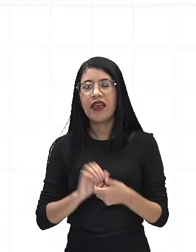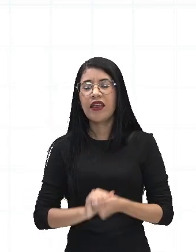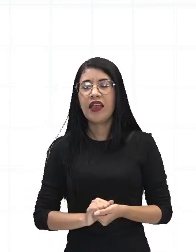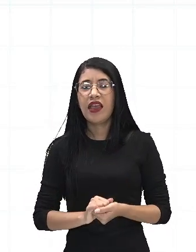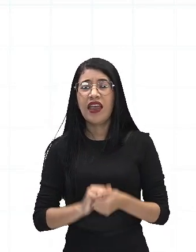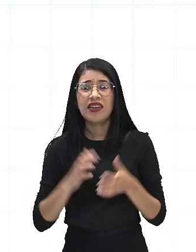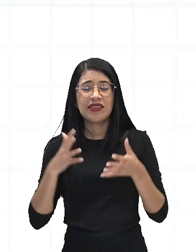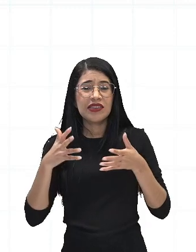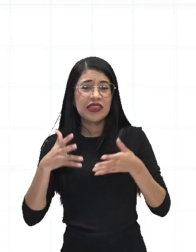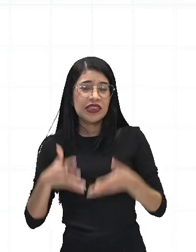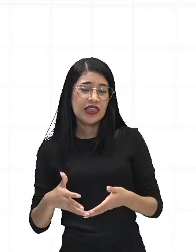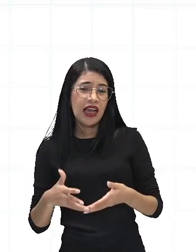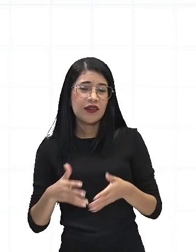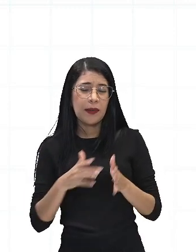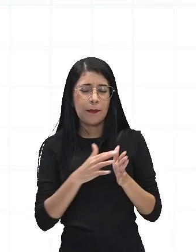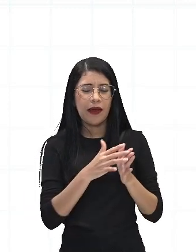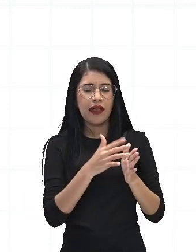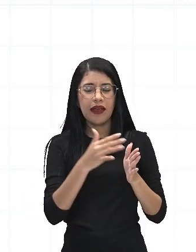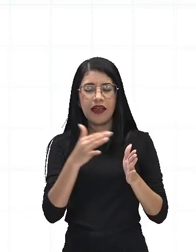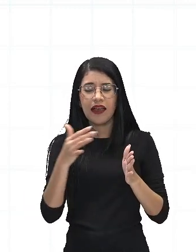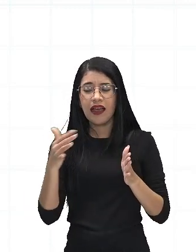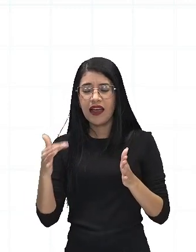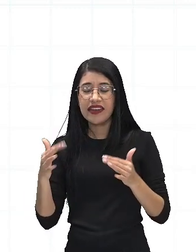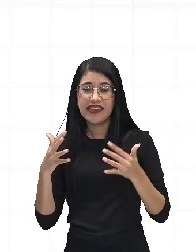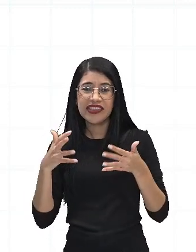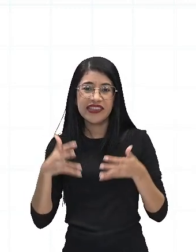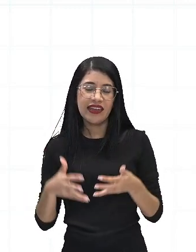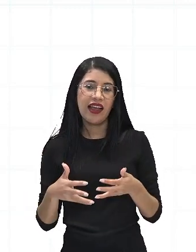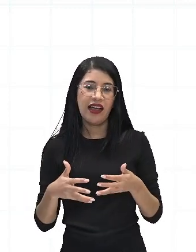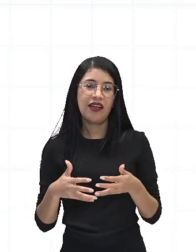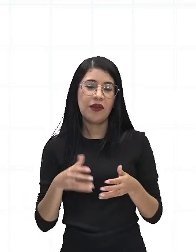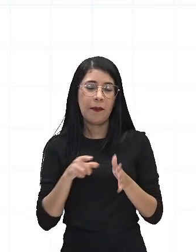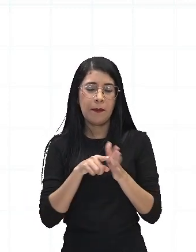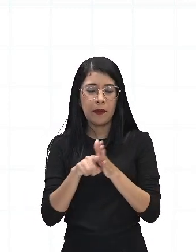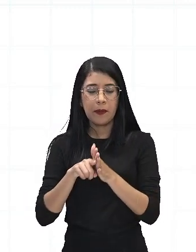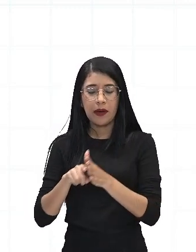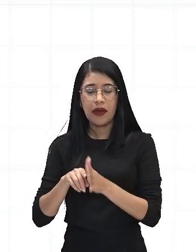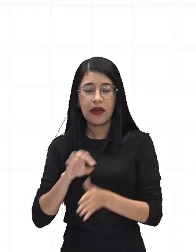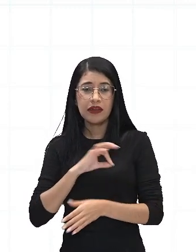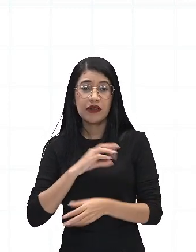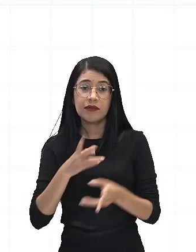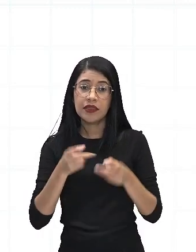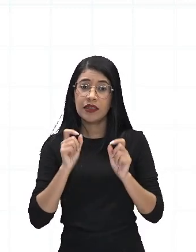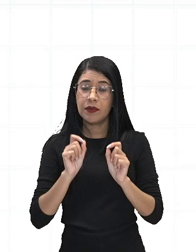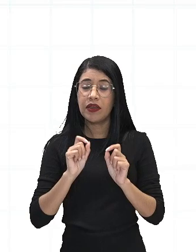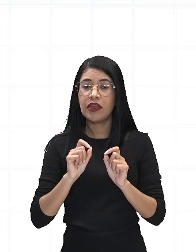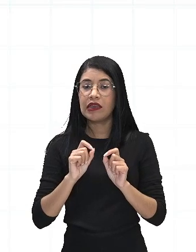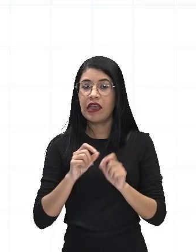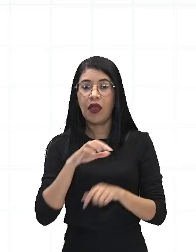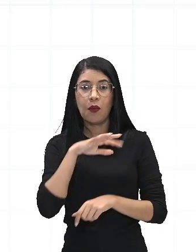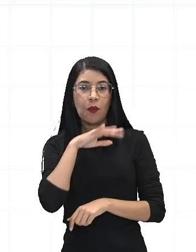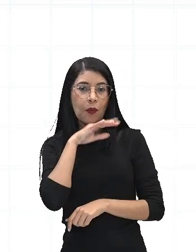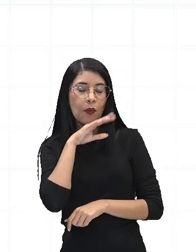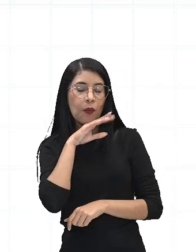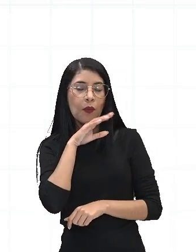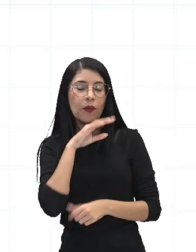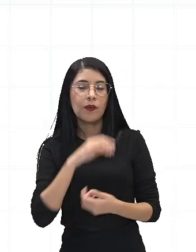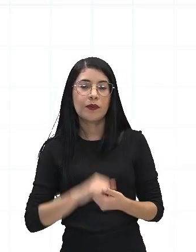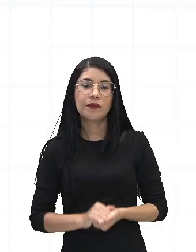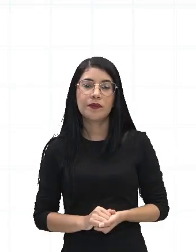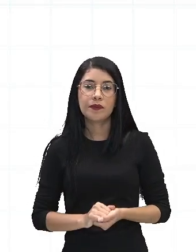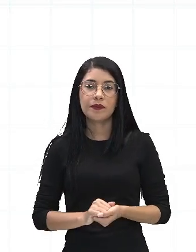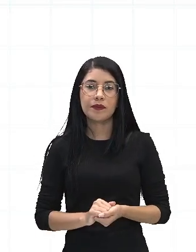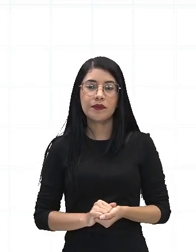entediante de toda a trama. Observem que aqui nós temos uma crítica negativa já em relação ao objeto. Então, perceba